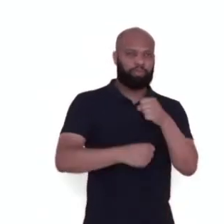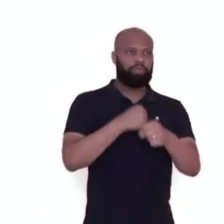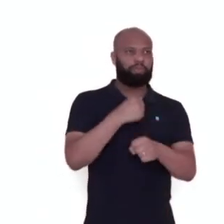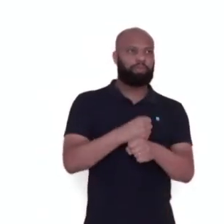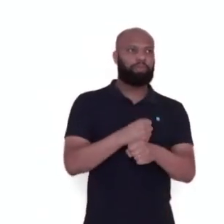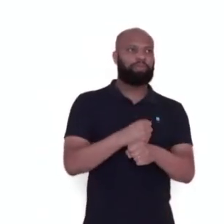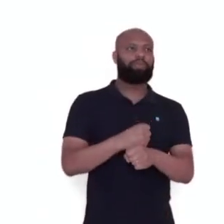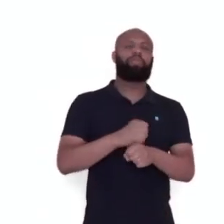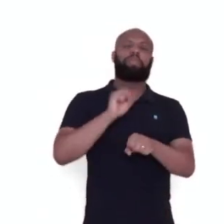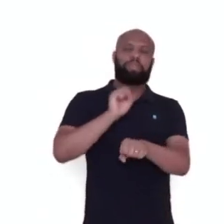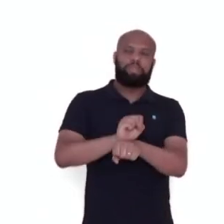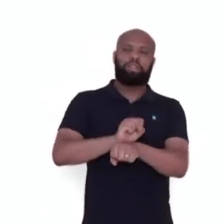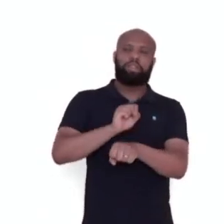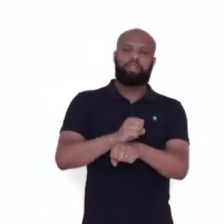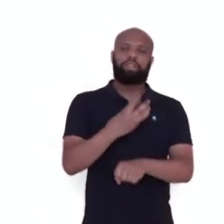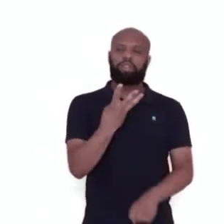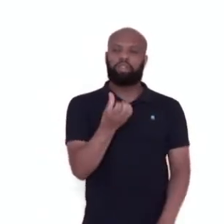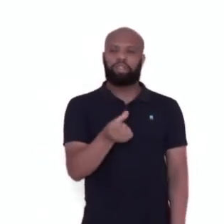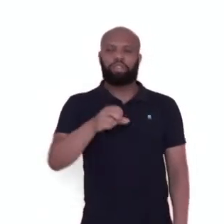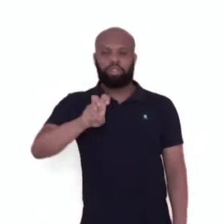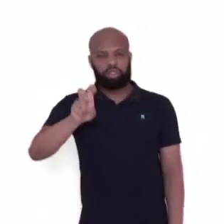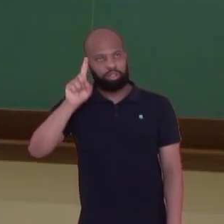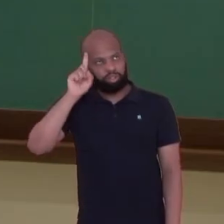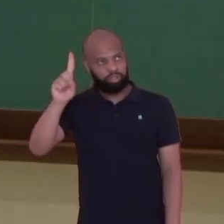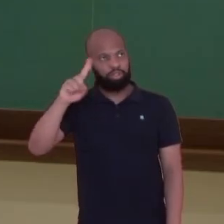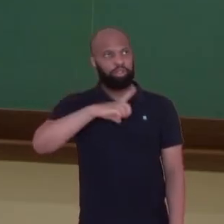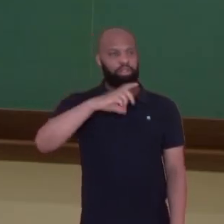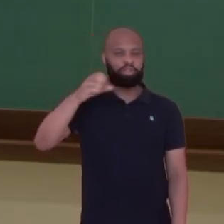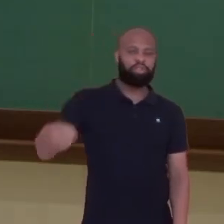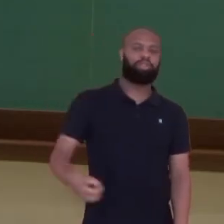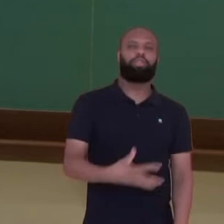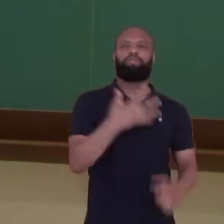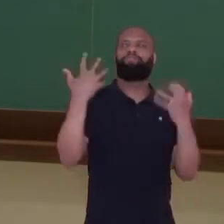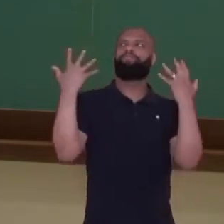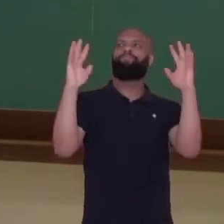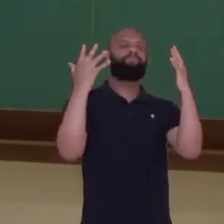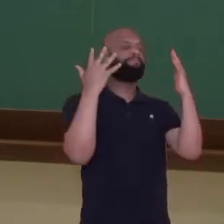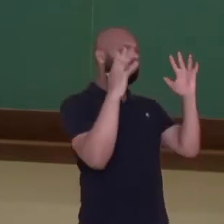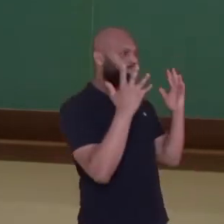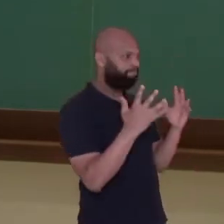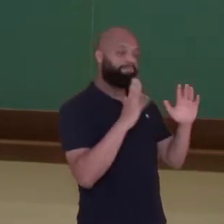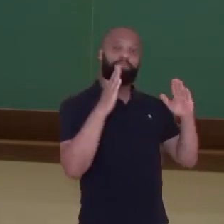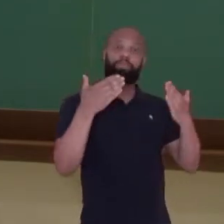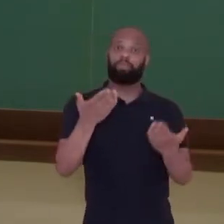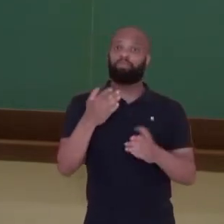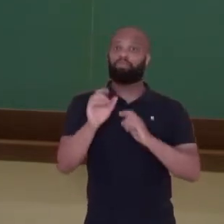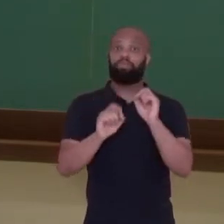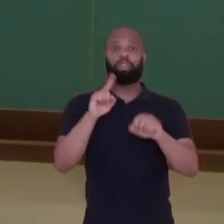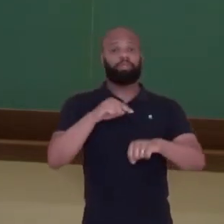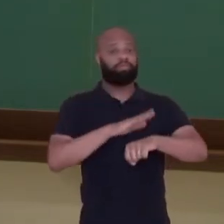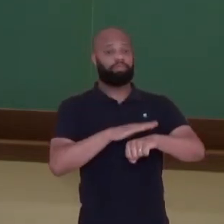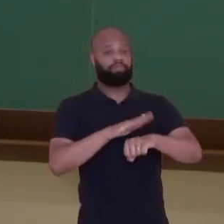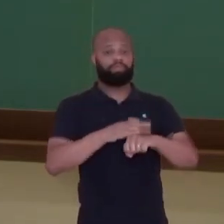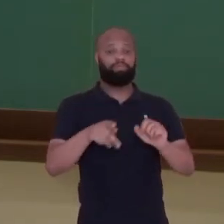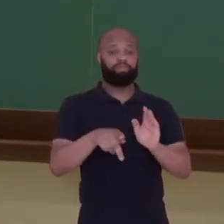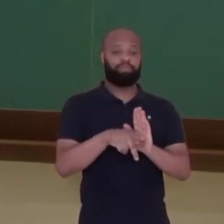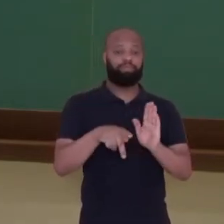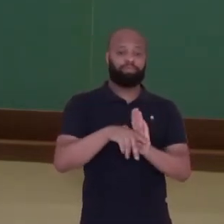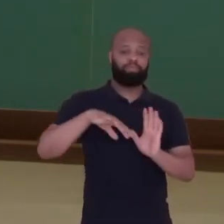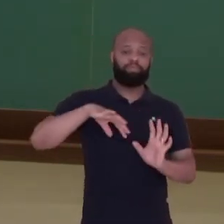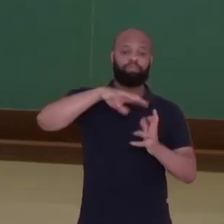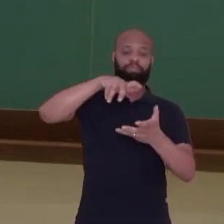Esperamos 365 dias para uma nova comemoração. Este é o tempo que a Terra demora